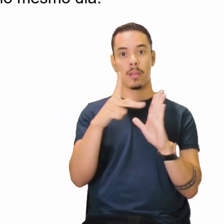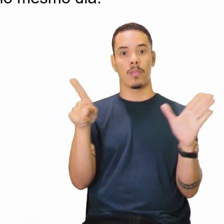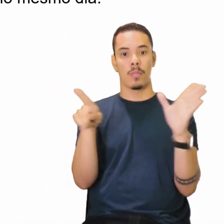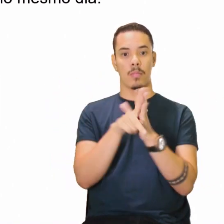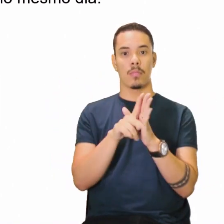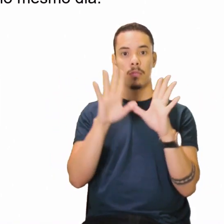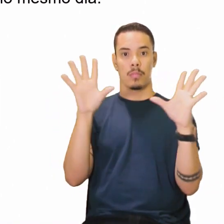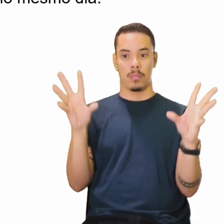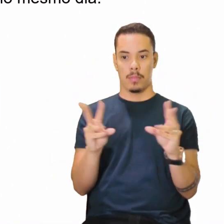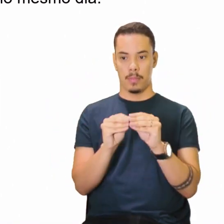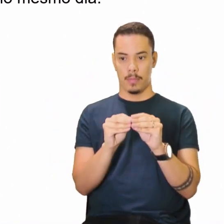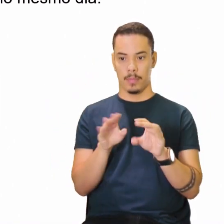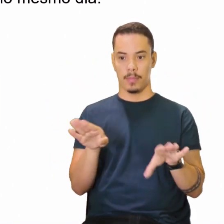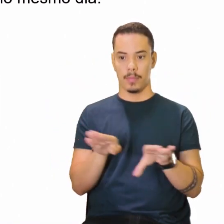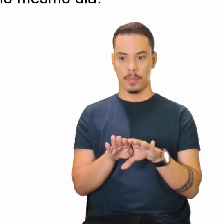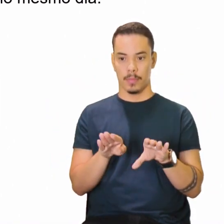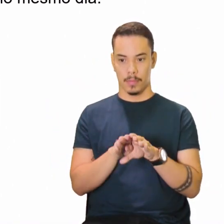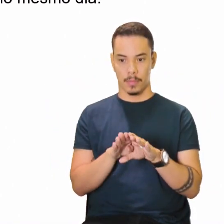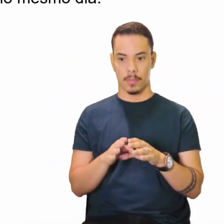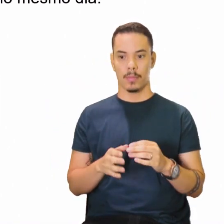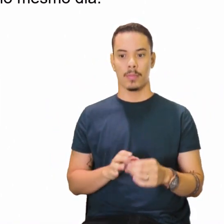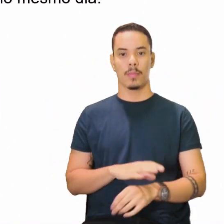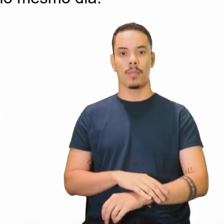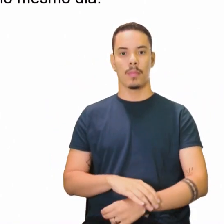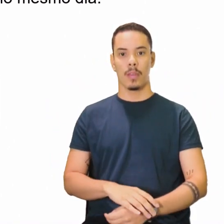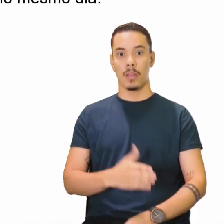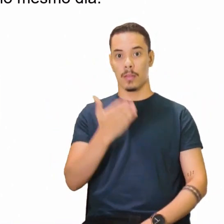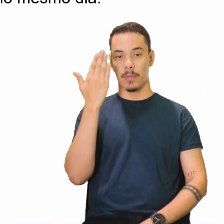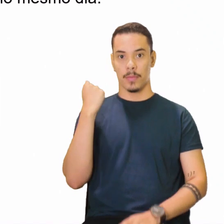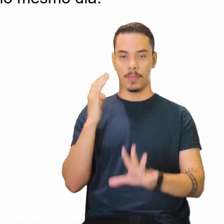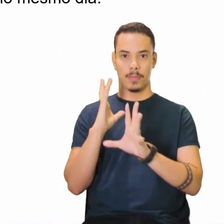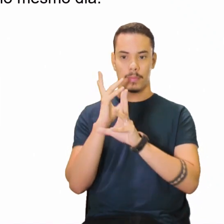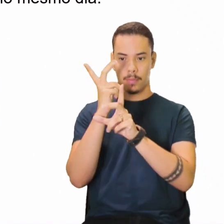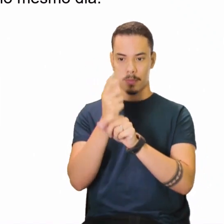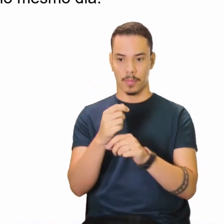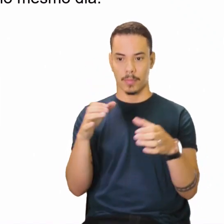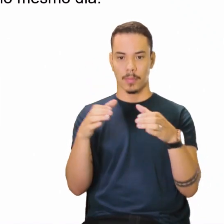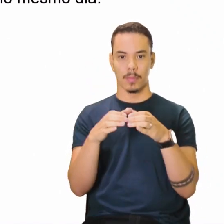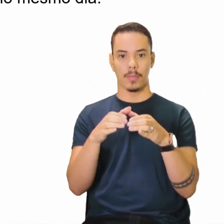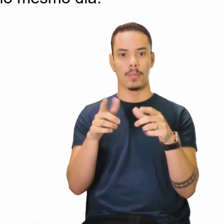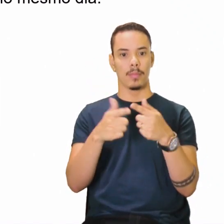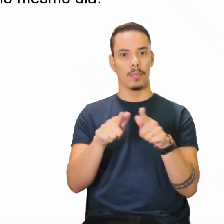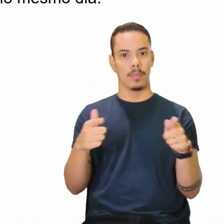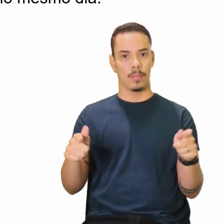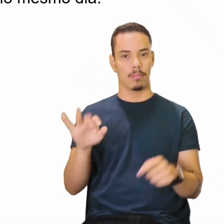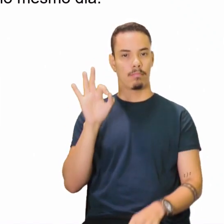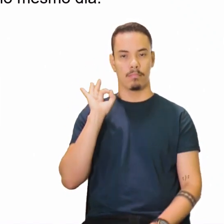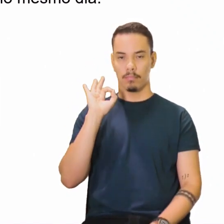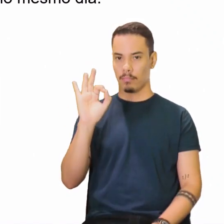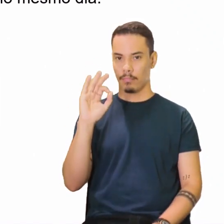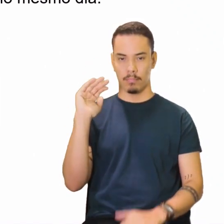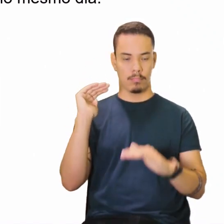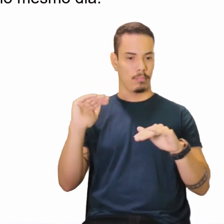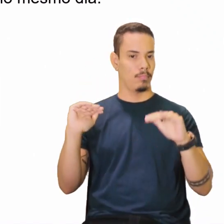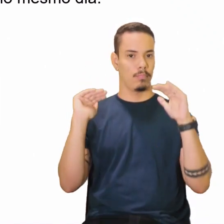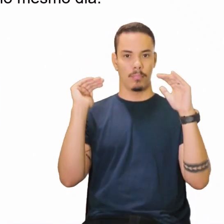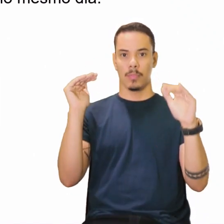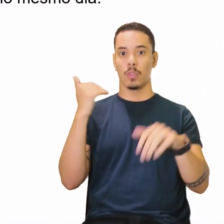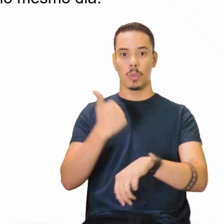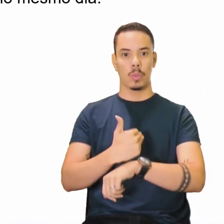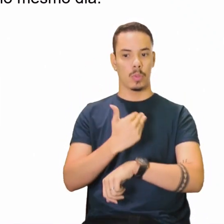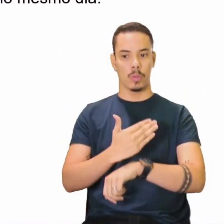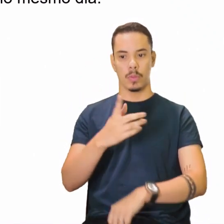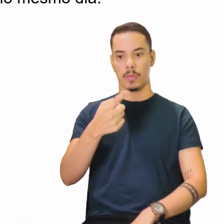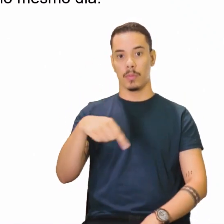próprio resumo também, certo? Bom, vamos revisar essa classe agora gramatical, que ela é bem topzera da galáxia, que toda hora você